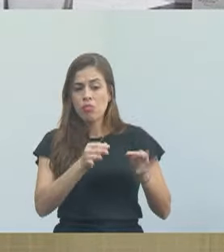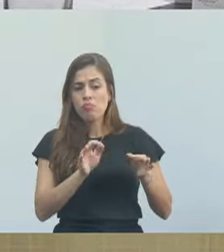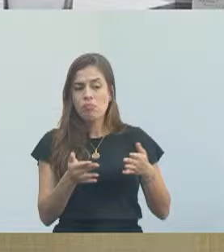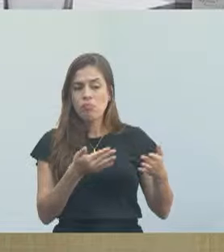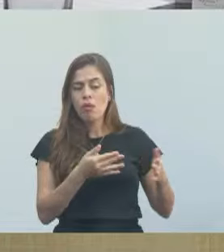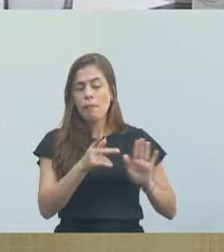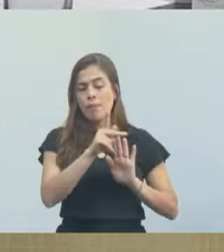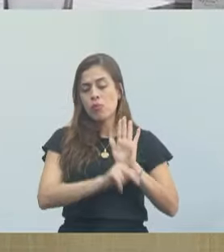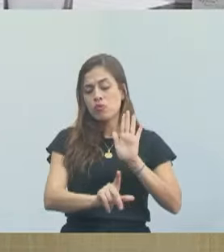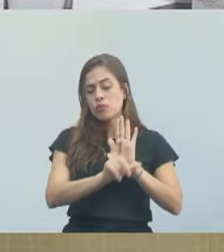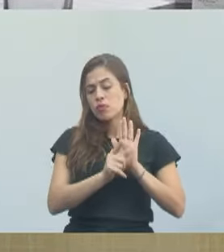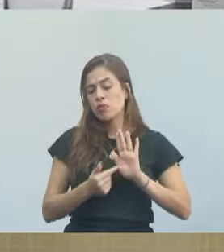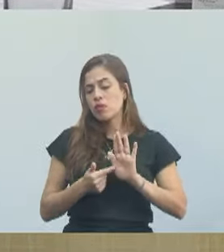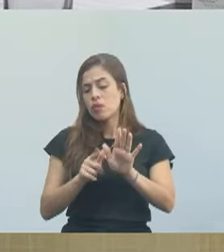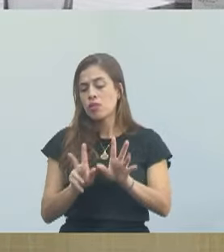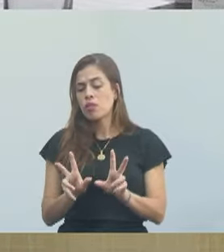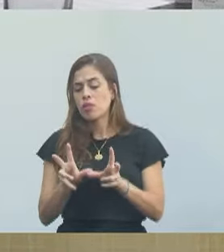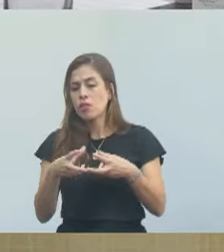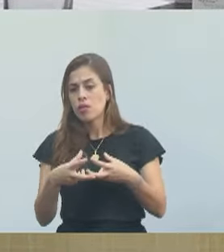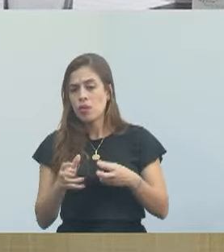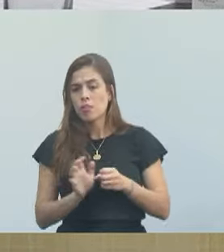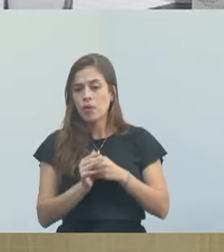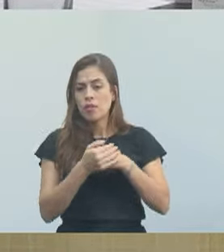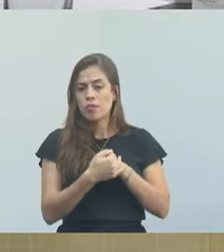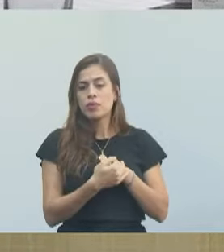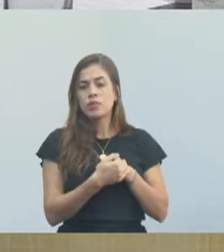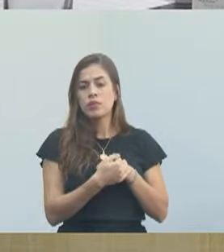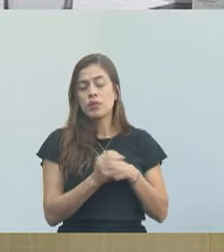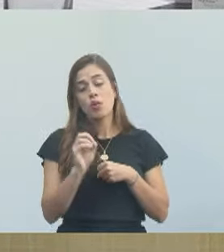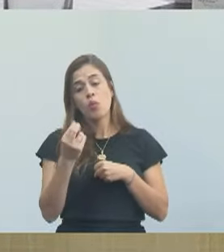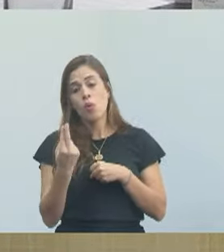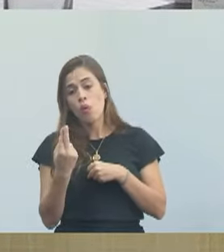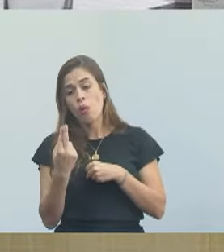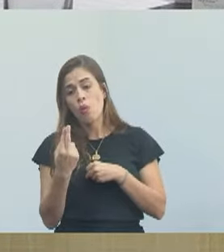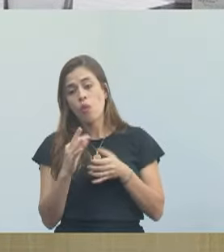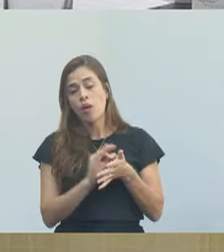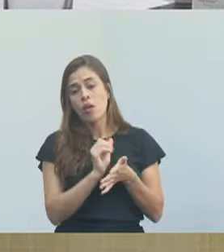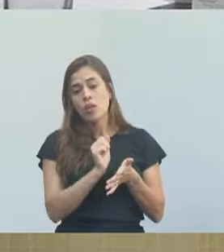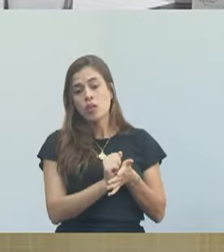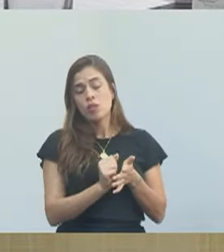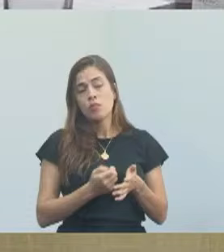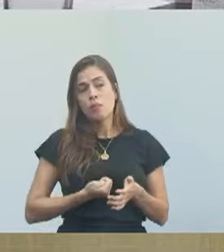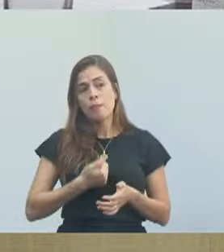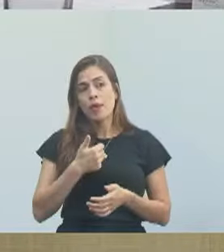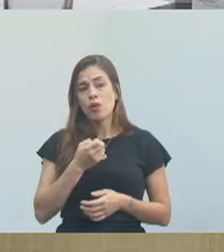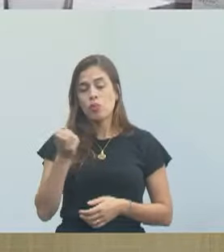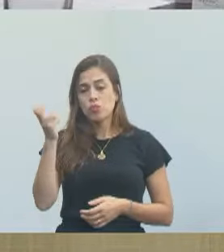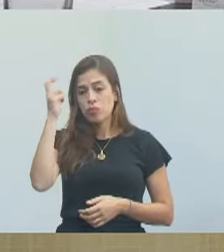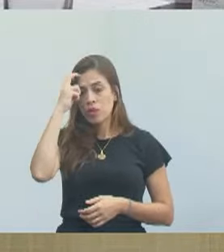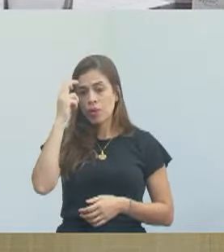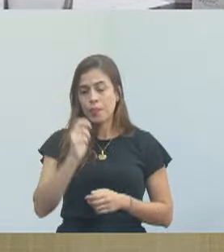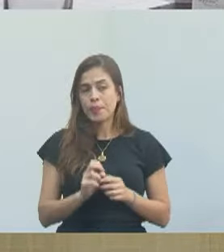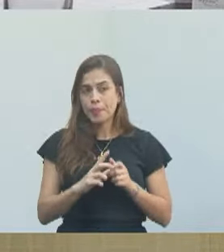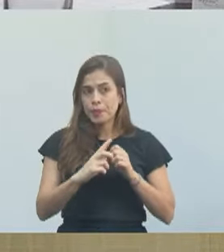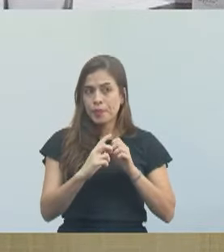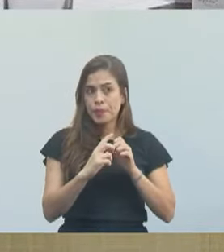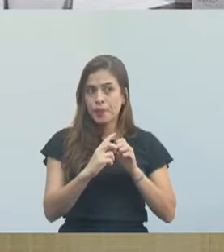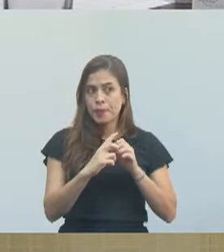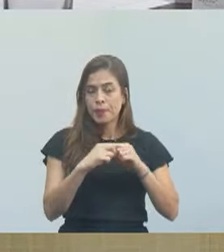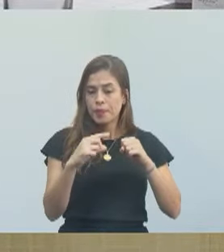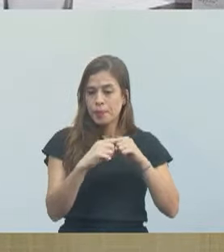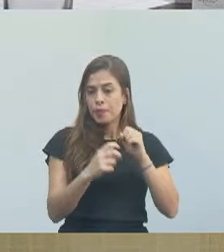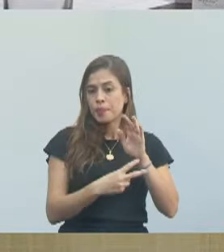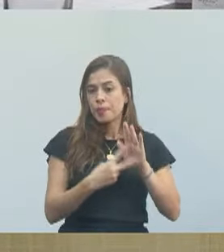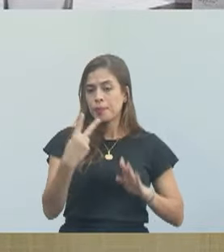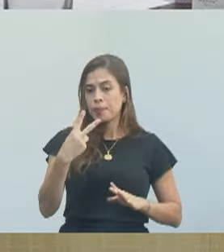lei à Câmara para a preservação ou registro do bem cultural. Artigo 2º. O